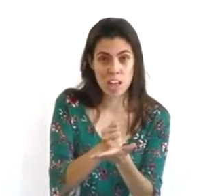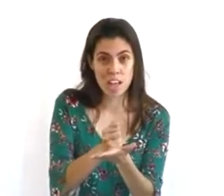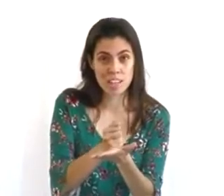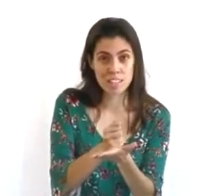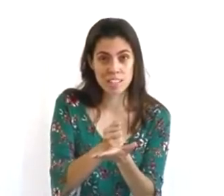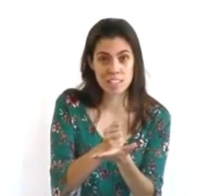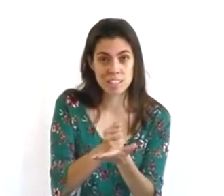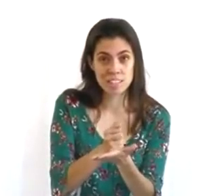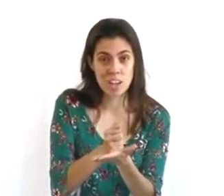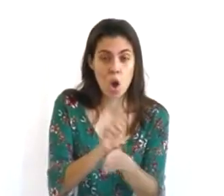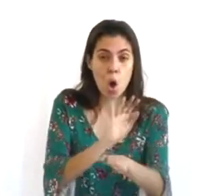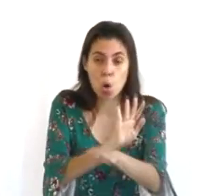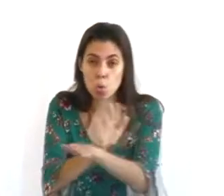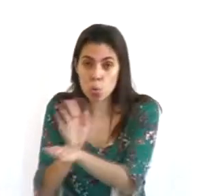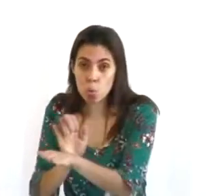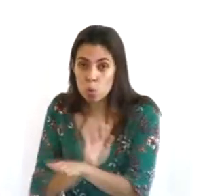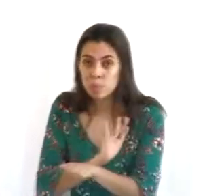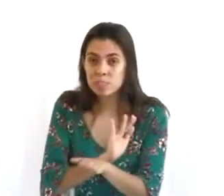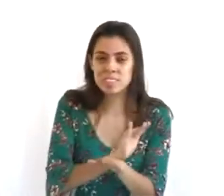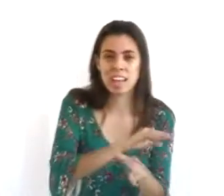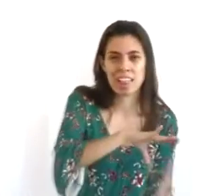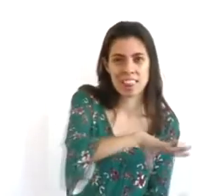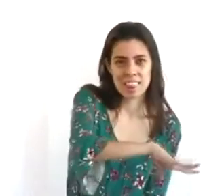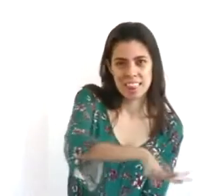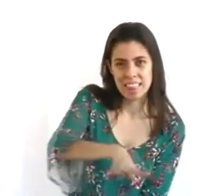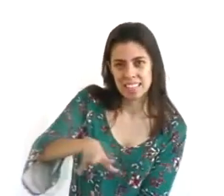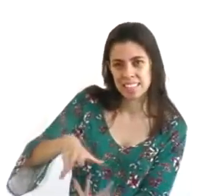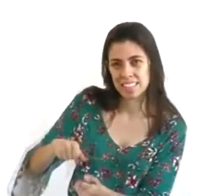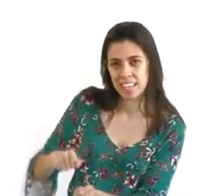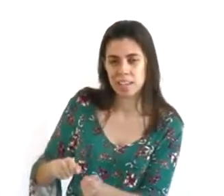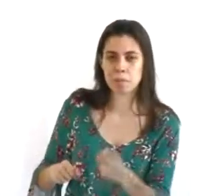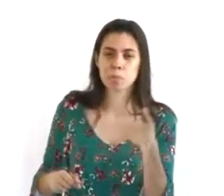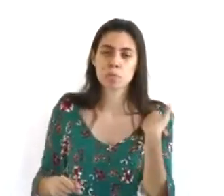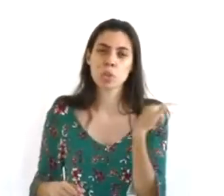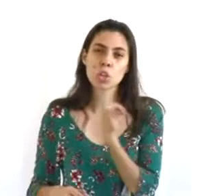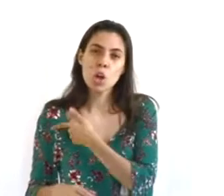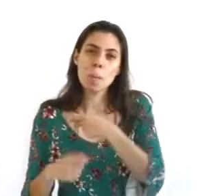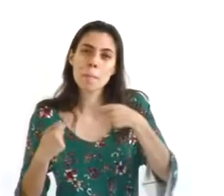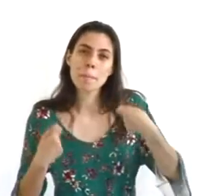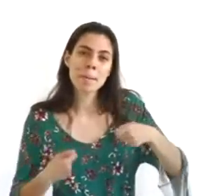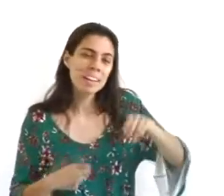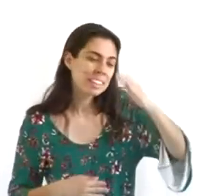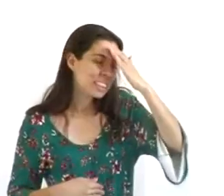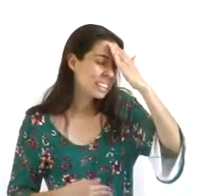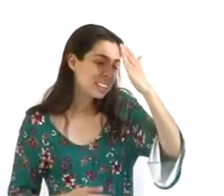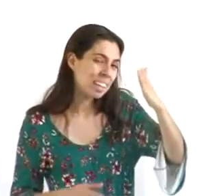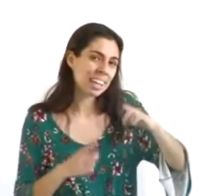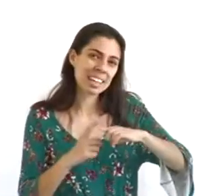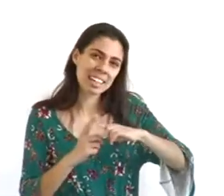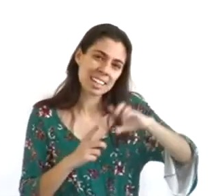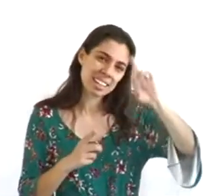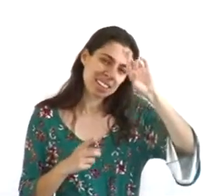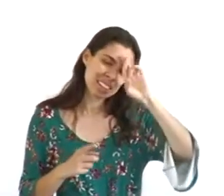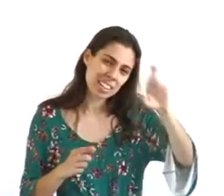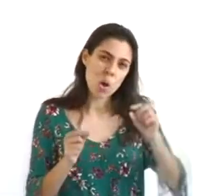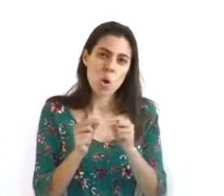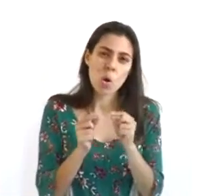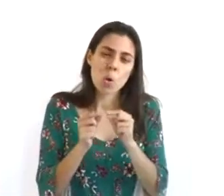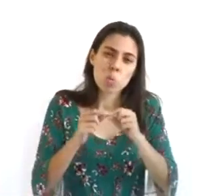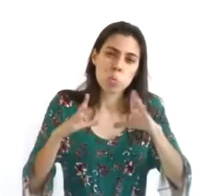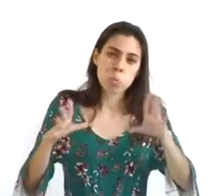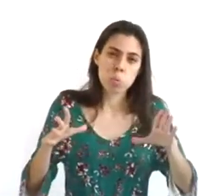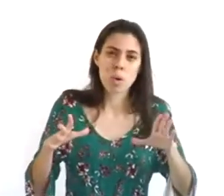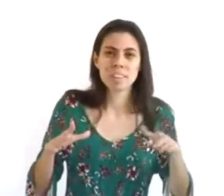precisamos render graças, porque Ele é o nosso Criador. Quantos ataques, irmãos, temos sofrido,